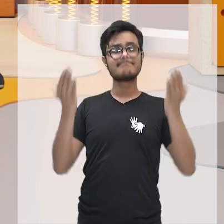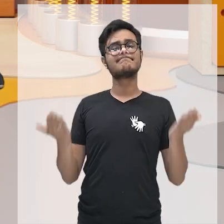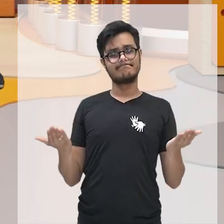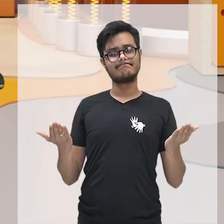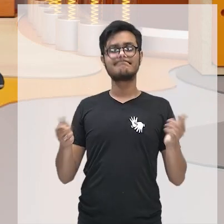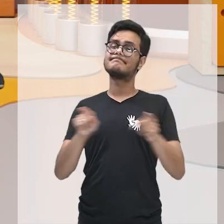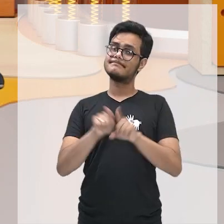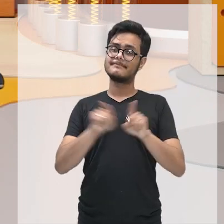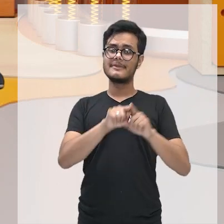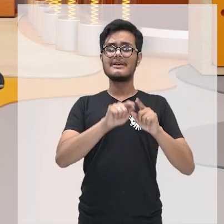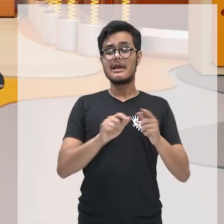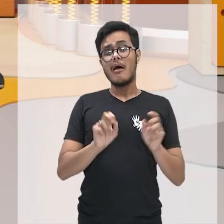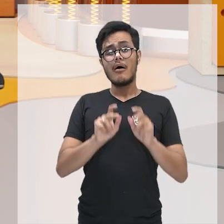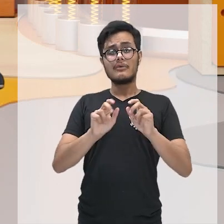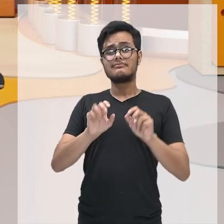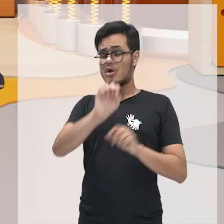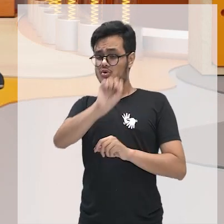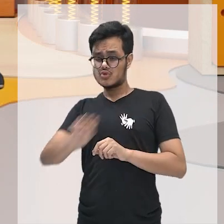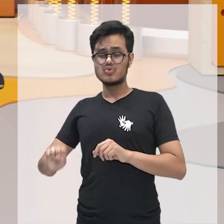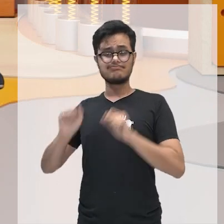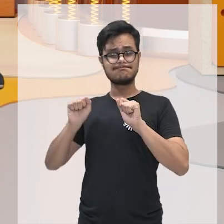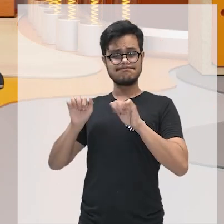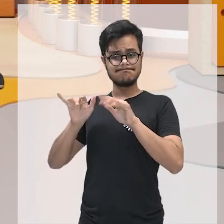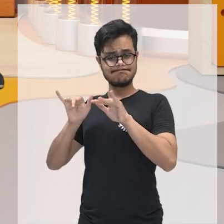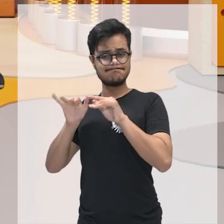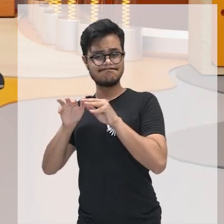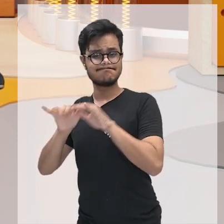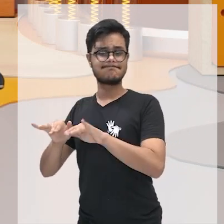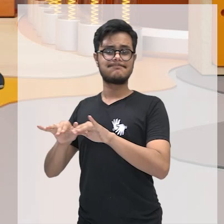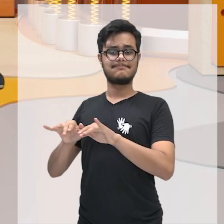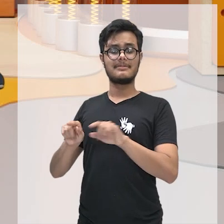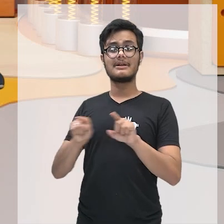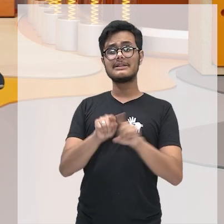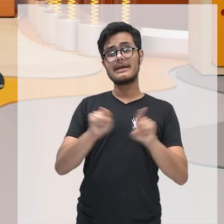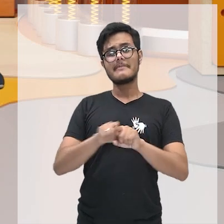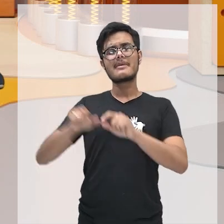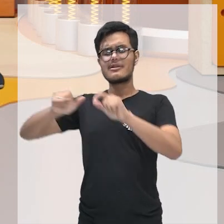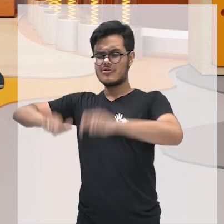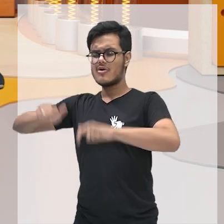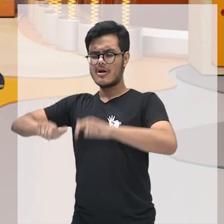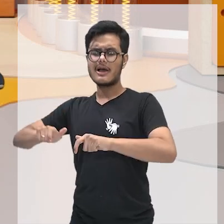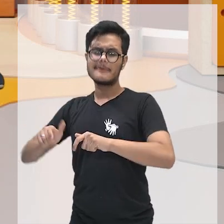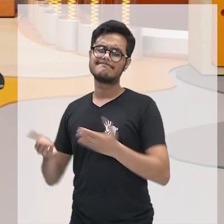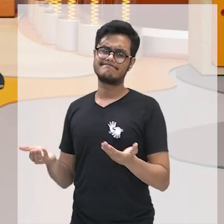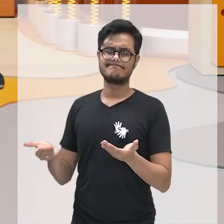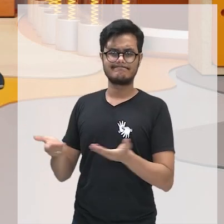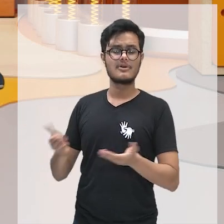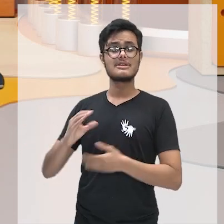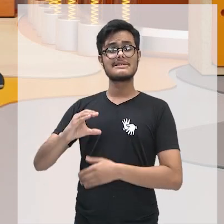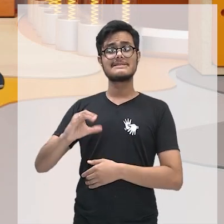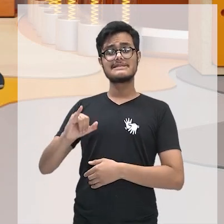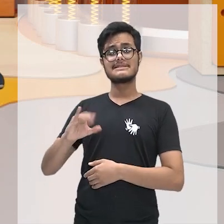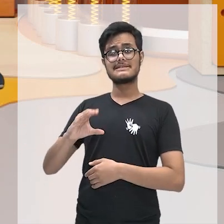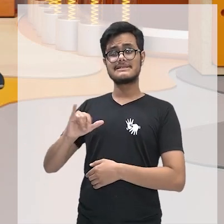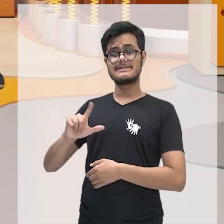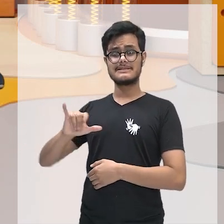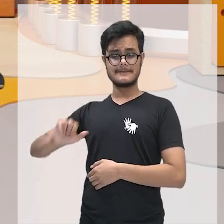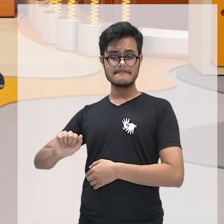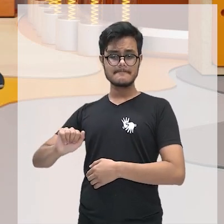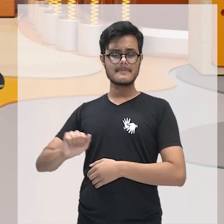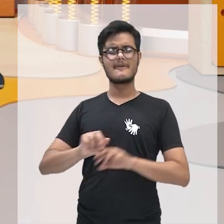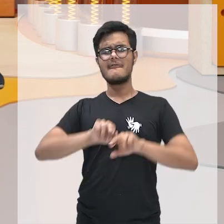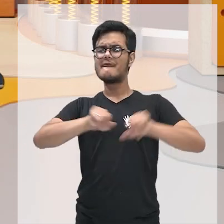colonizando o sul da península e também a região da sicília tá dessa forma itálicos